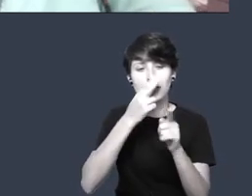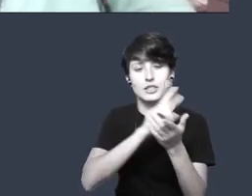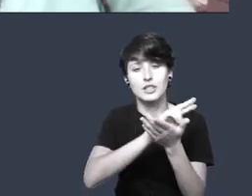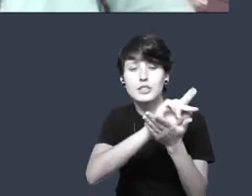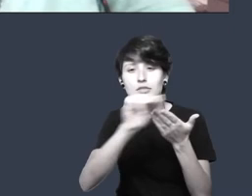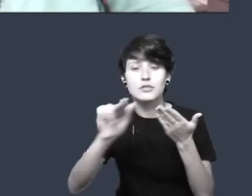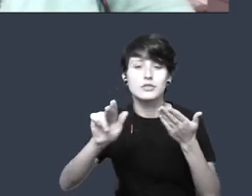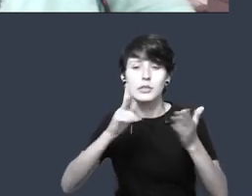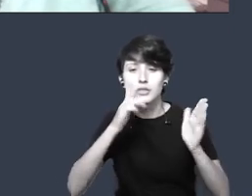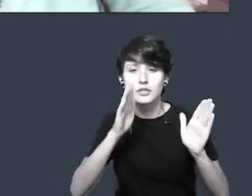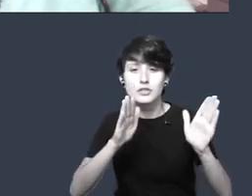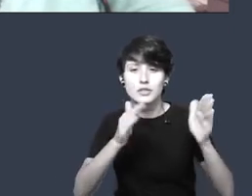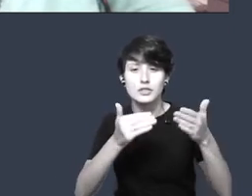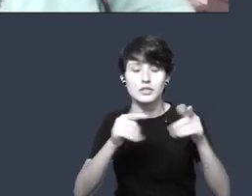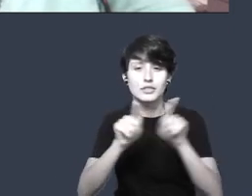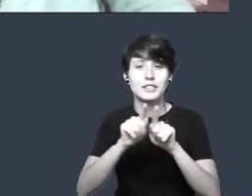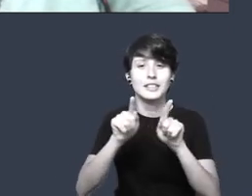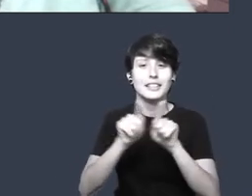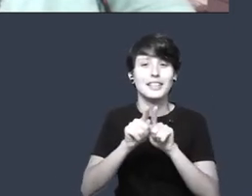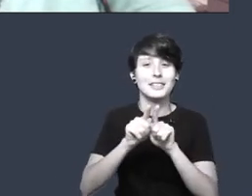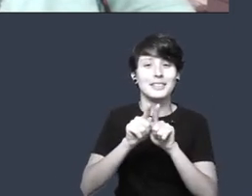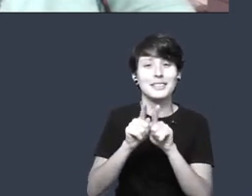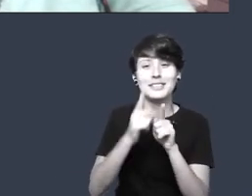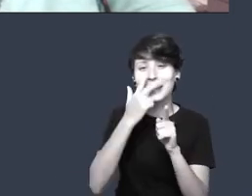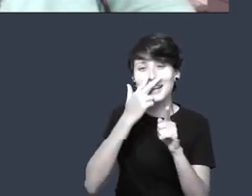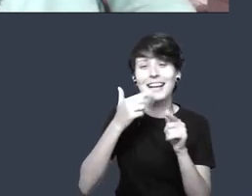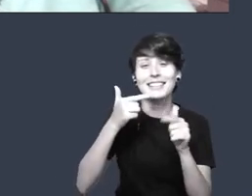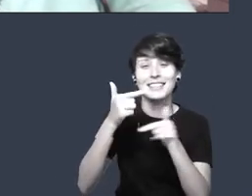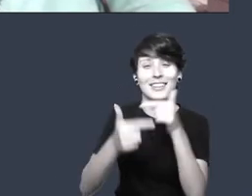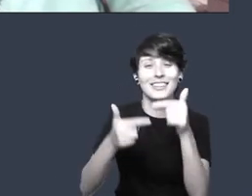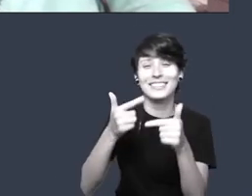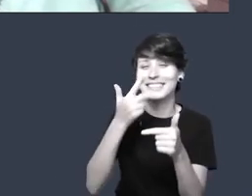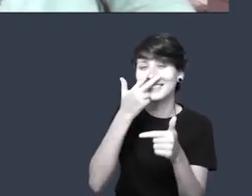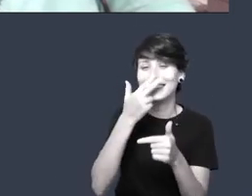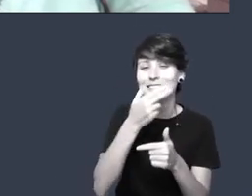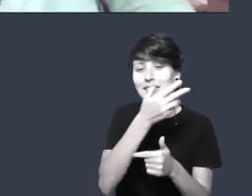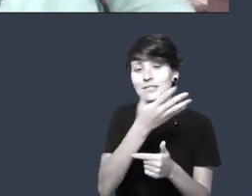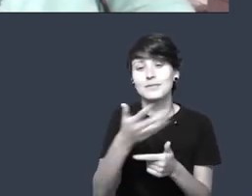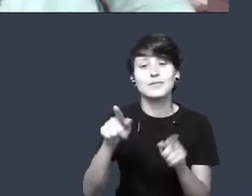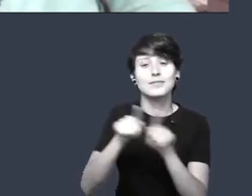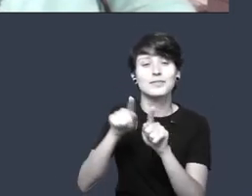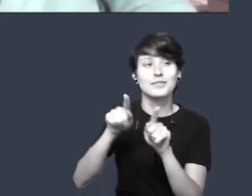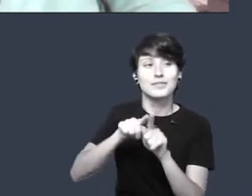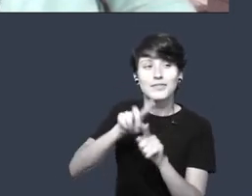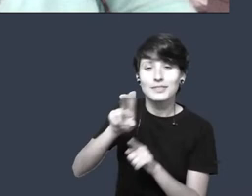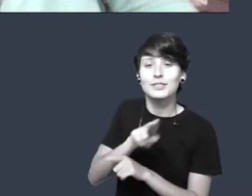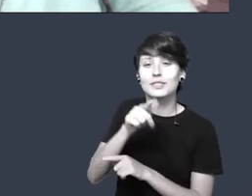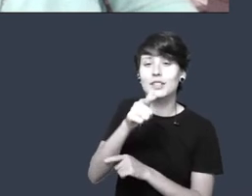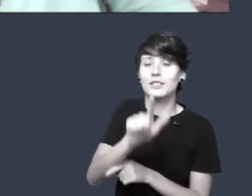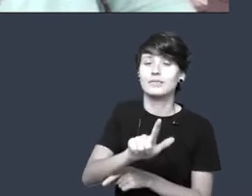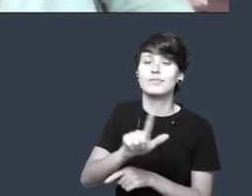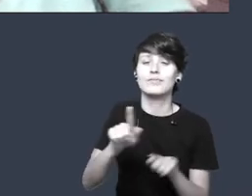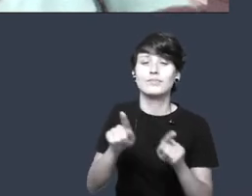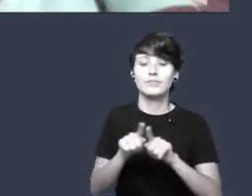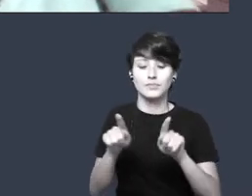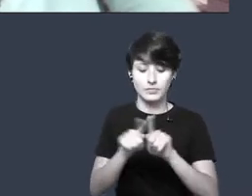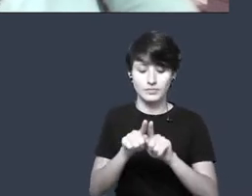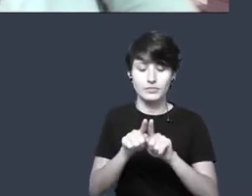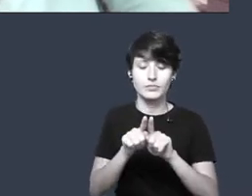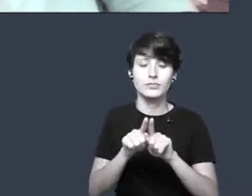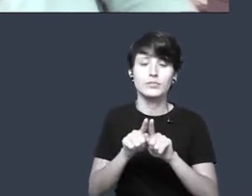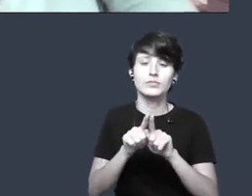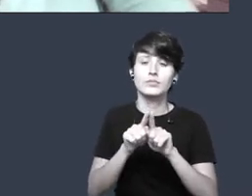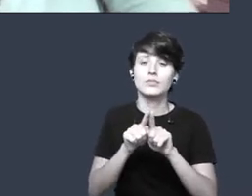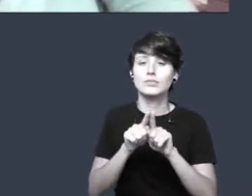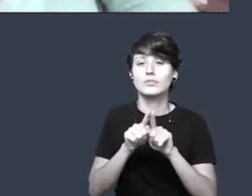caixa fechada em que eu não consigo ver o que está acontecendo? Eu, particularmente, prefiro reusar. Né, esse